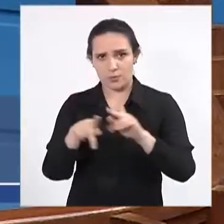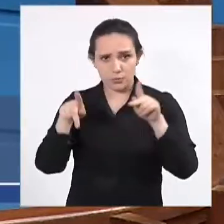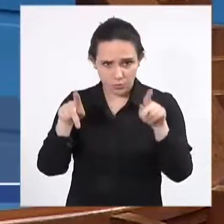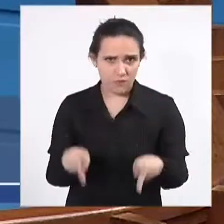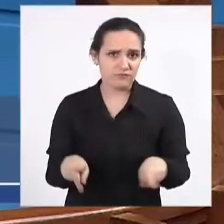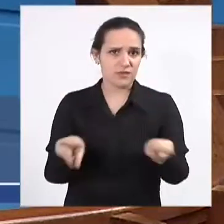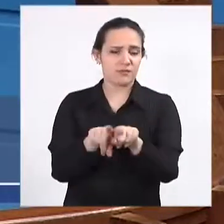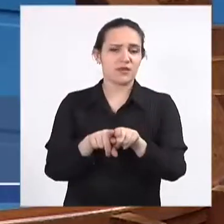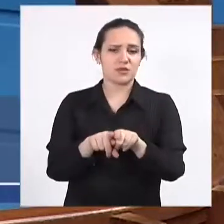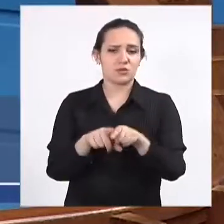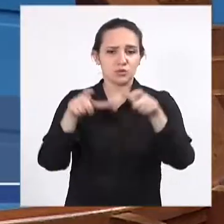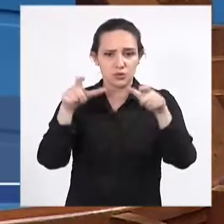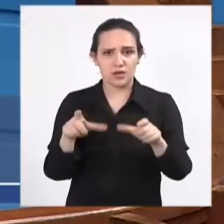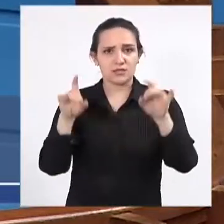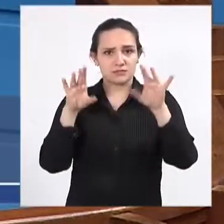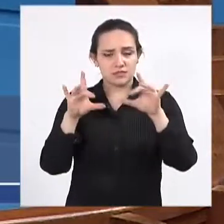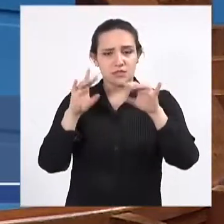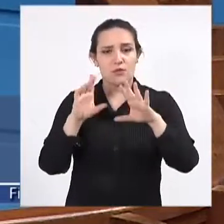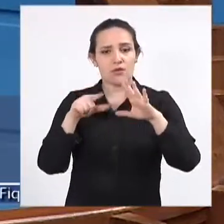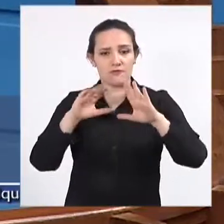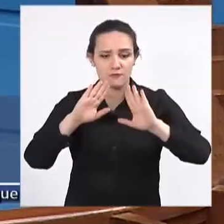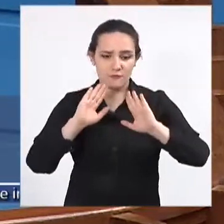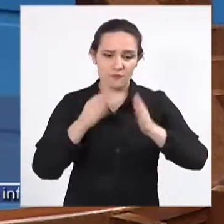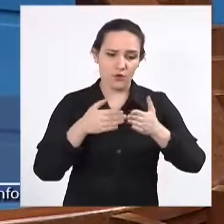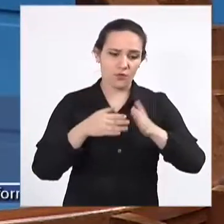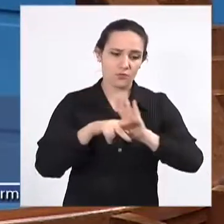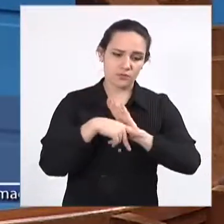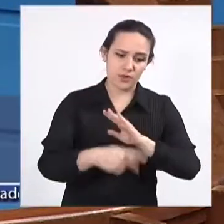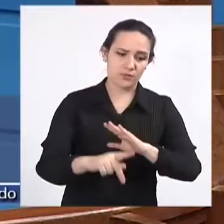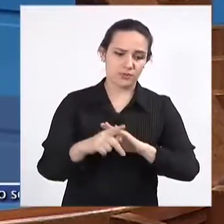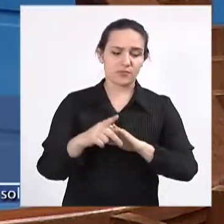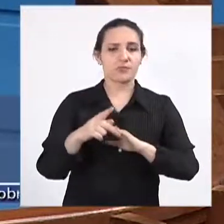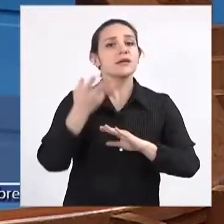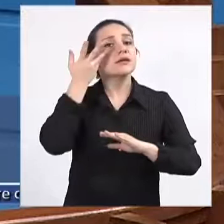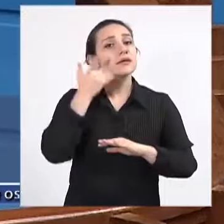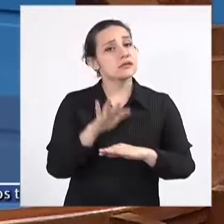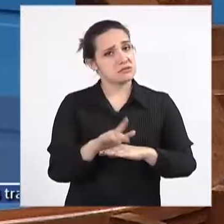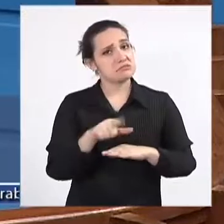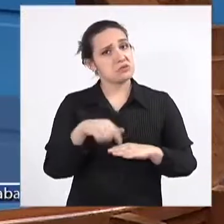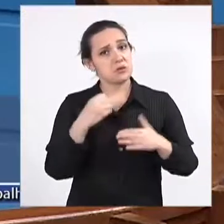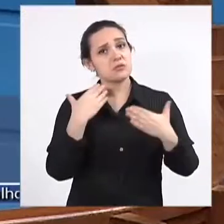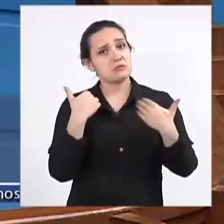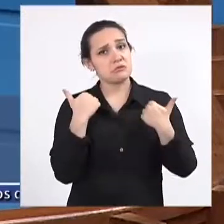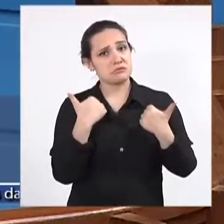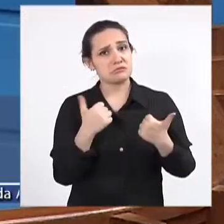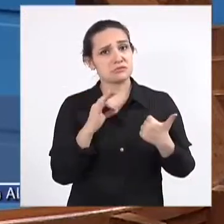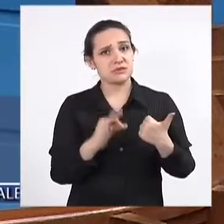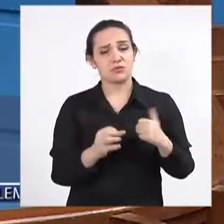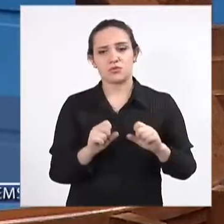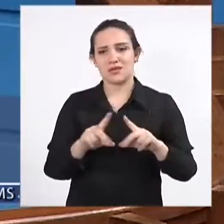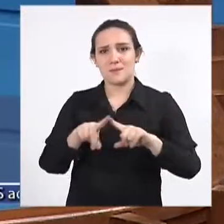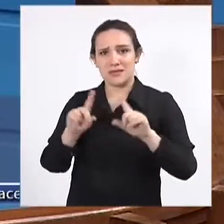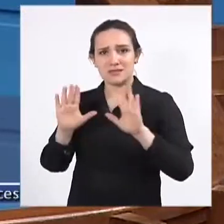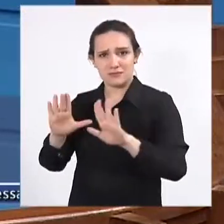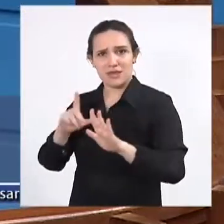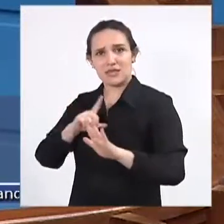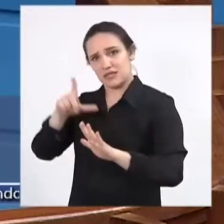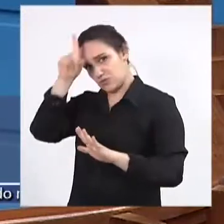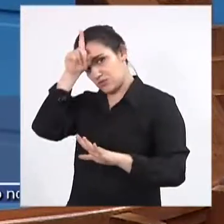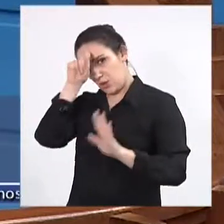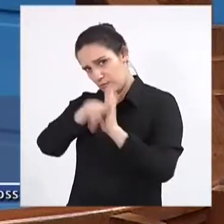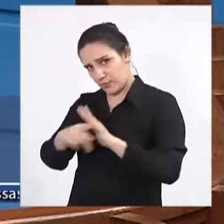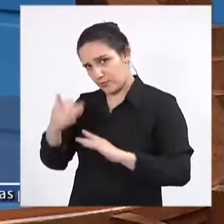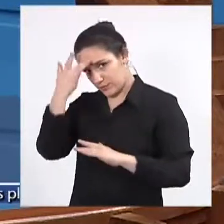destinados à saúde da criança. Eu acho isso muito louvável, mas não existe um hospital do idoso em Mato Grosso do